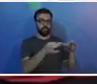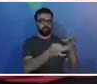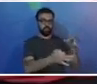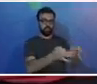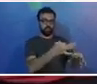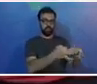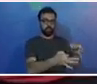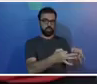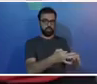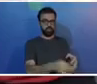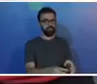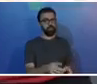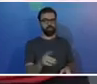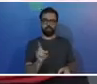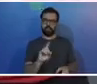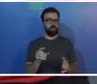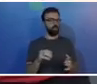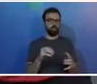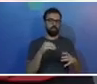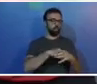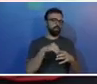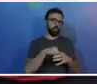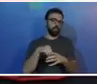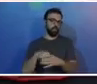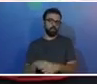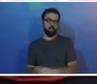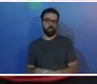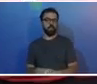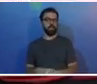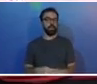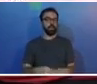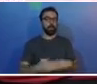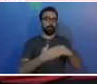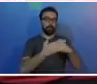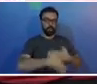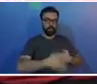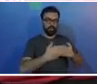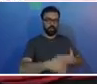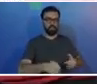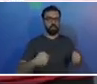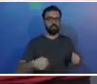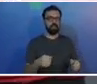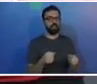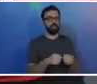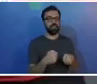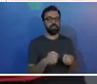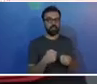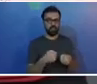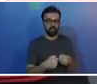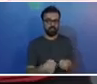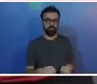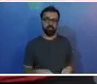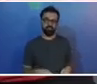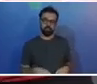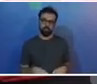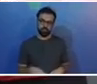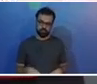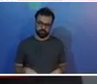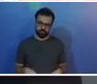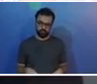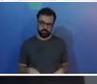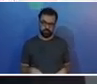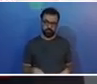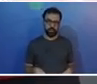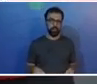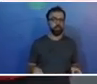são eleitos, fazem uma prova e aqueles que passam trabalham como juízes.